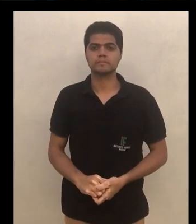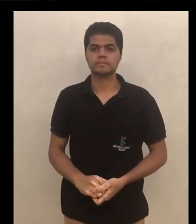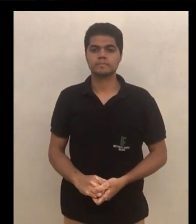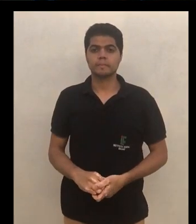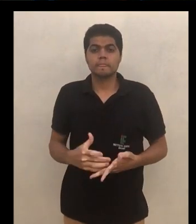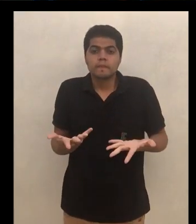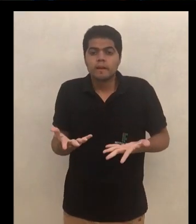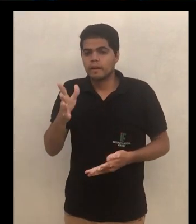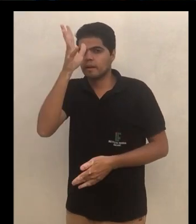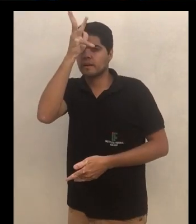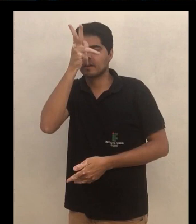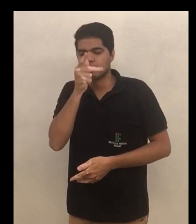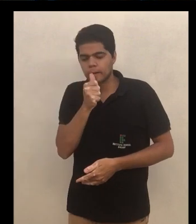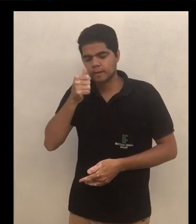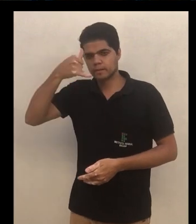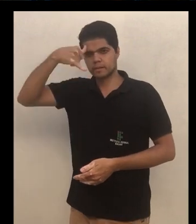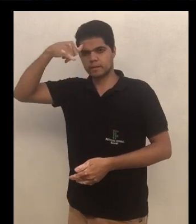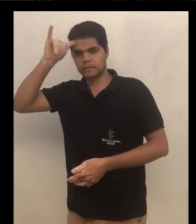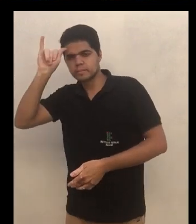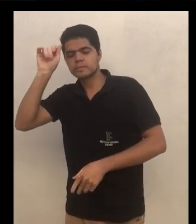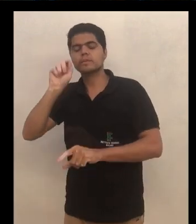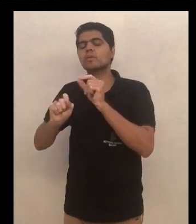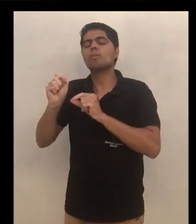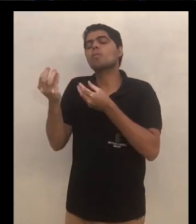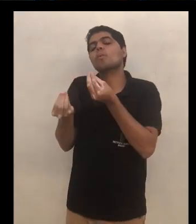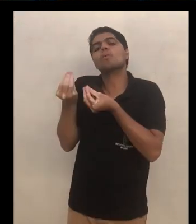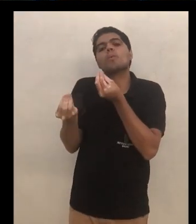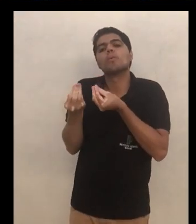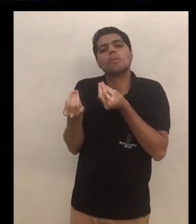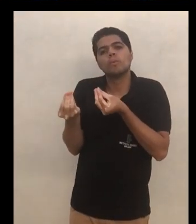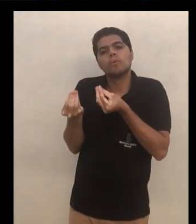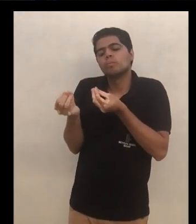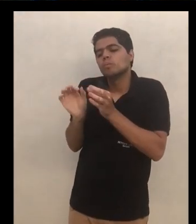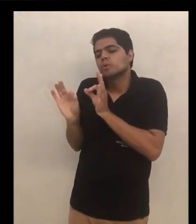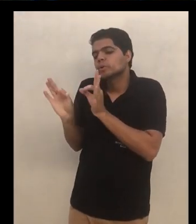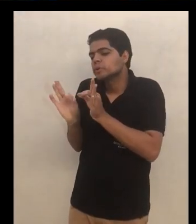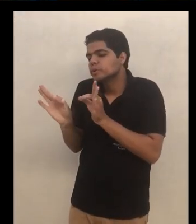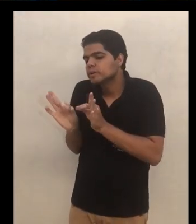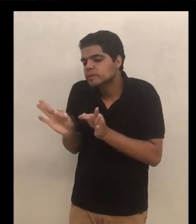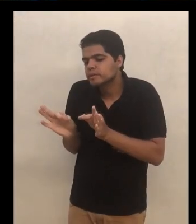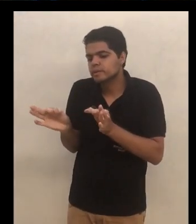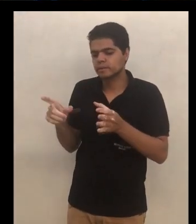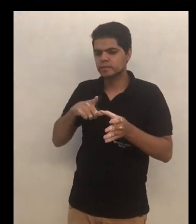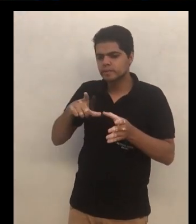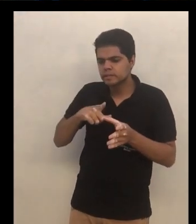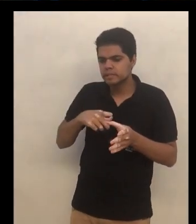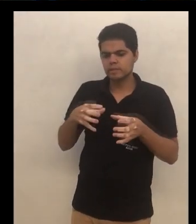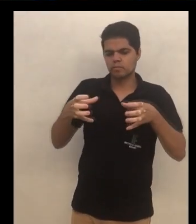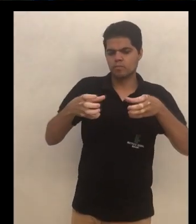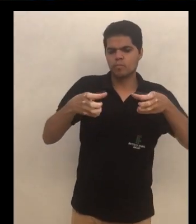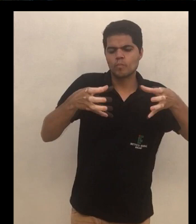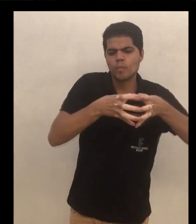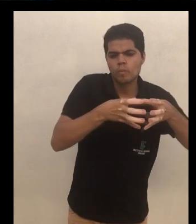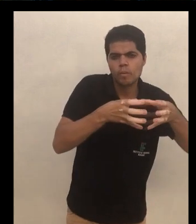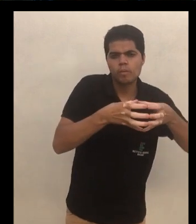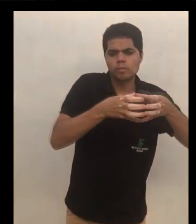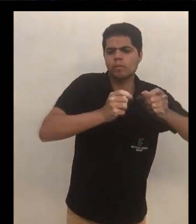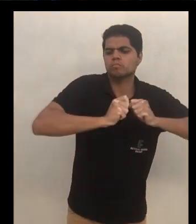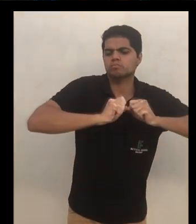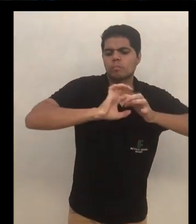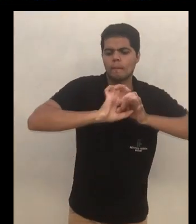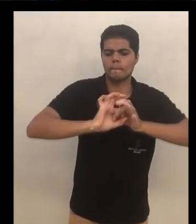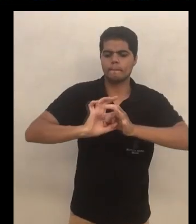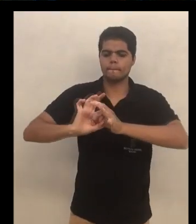Já a caipira, né, o frango galinha caipira, ela é criada num sistema semi-intensivo ou extensivo, né,